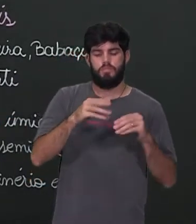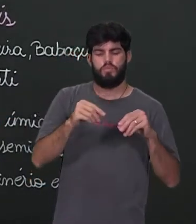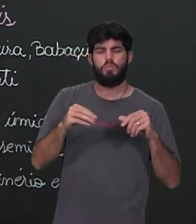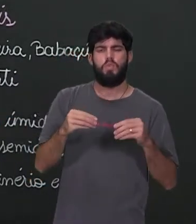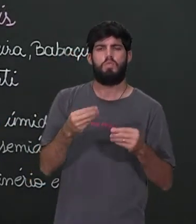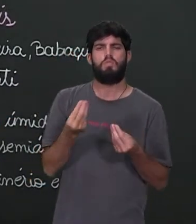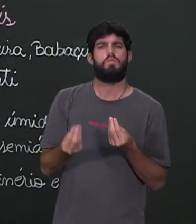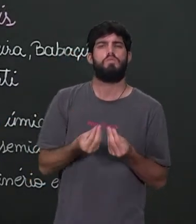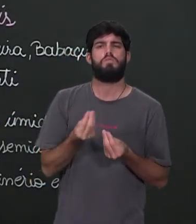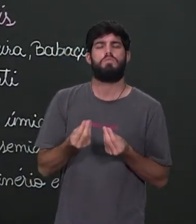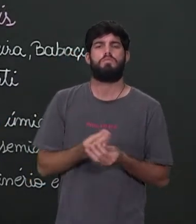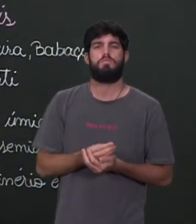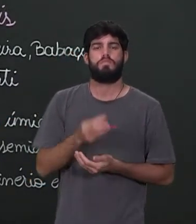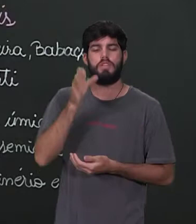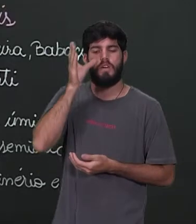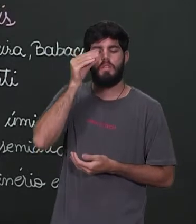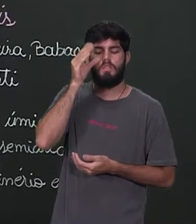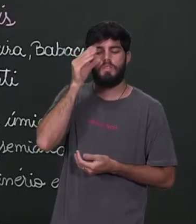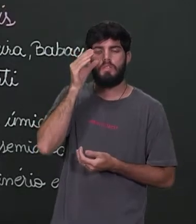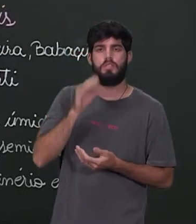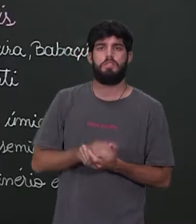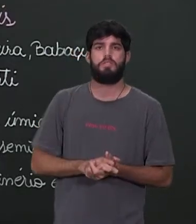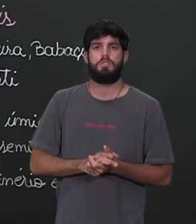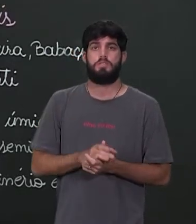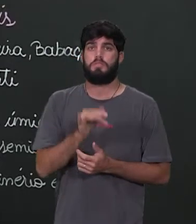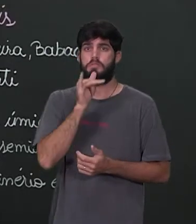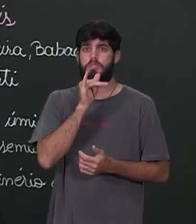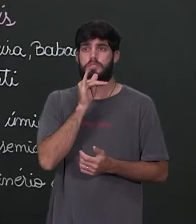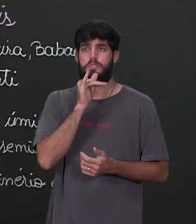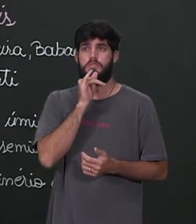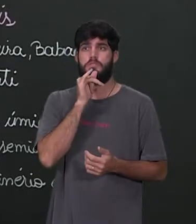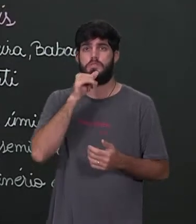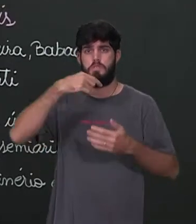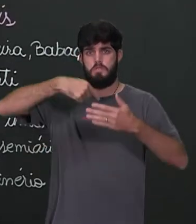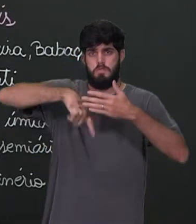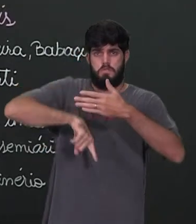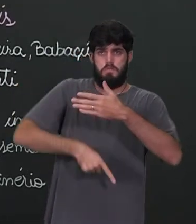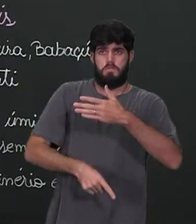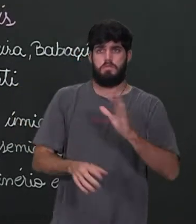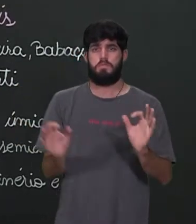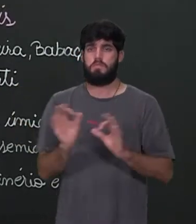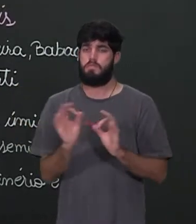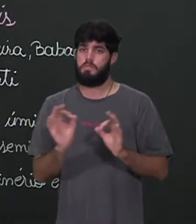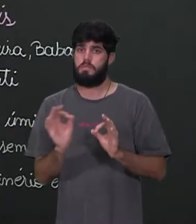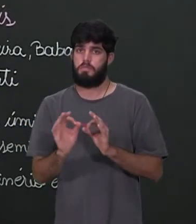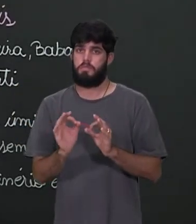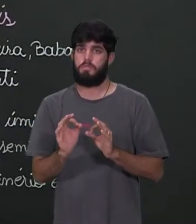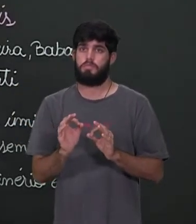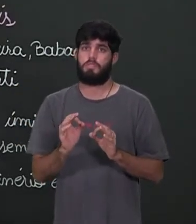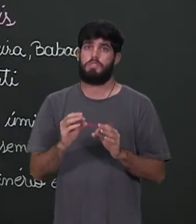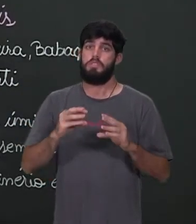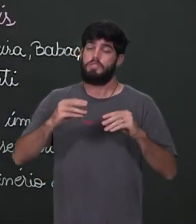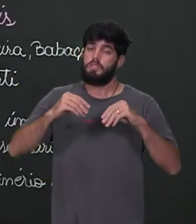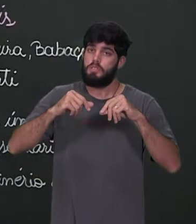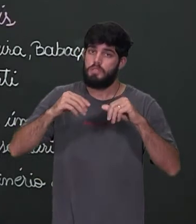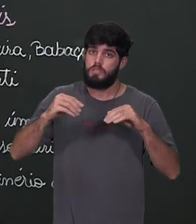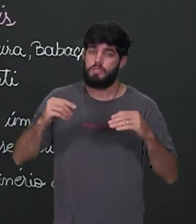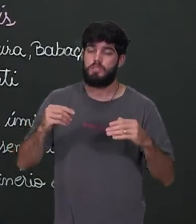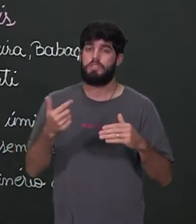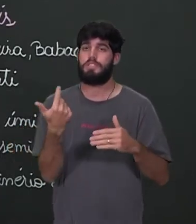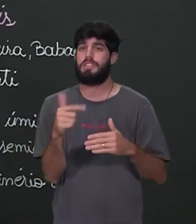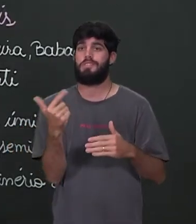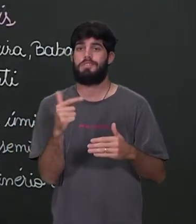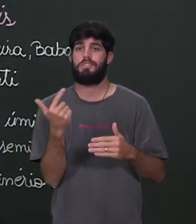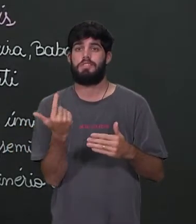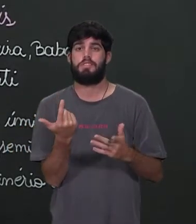Esse solo, o solo da Mata Atlântica, ele não é um solo muito profundo. Então, ele é um solo mais raso, um solo ácido, um solo que não tem